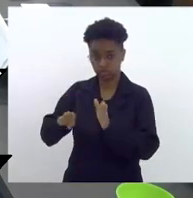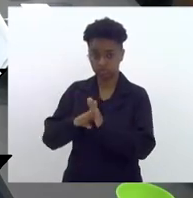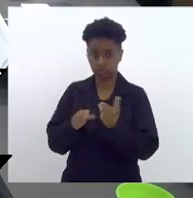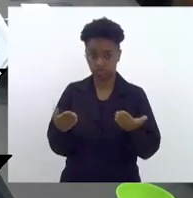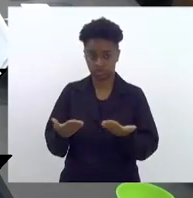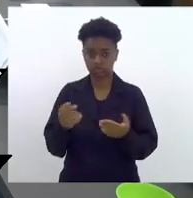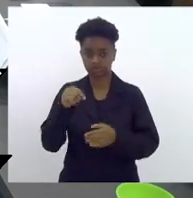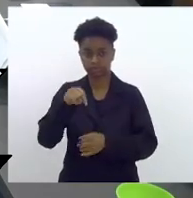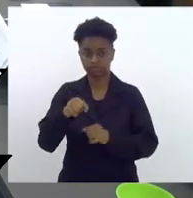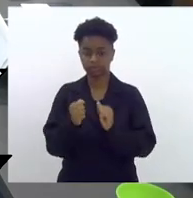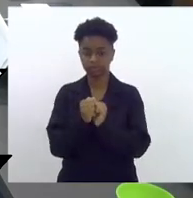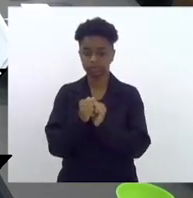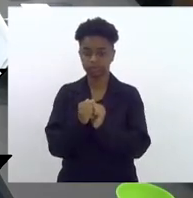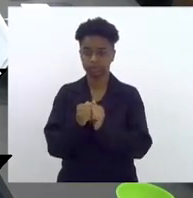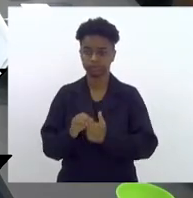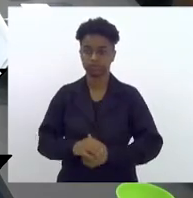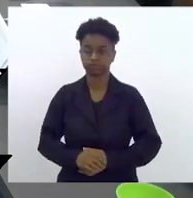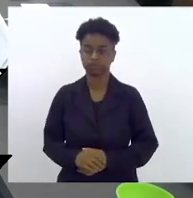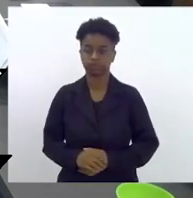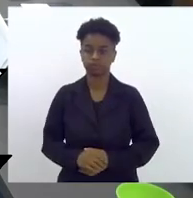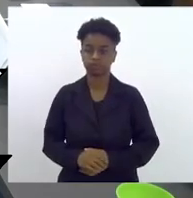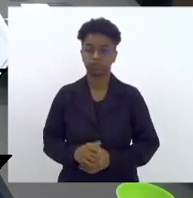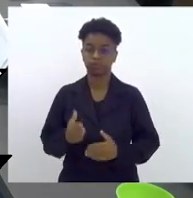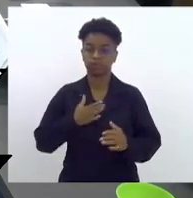conosco Presidente